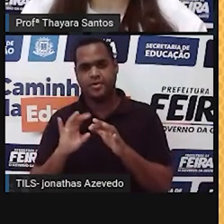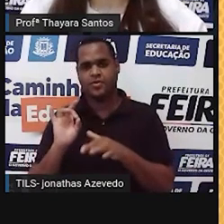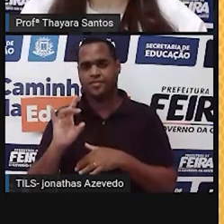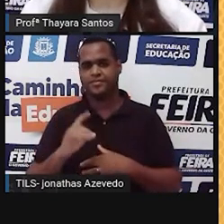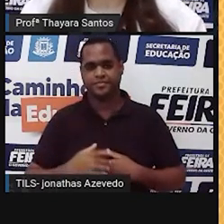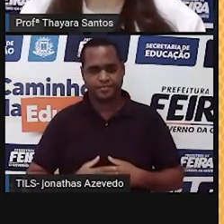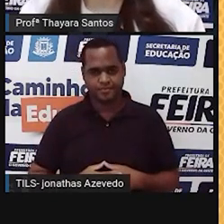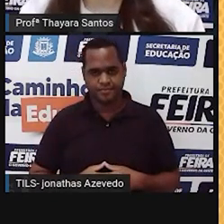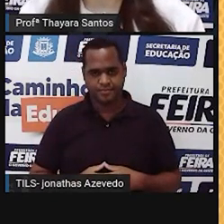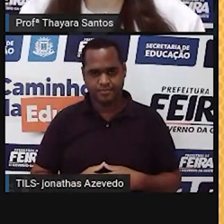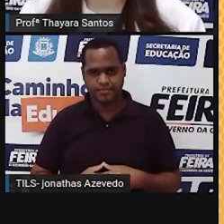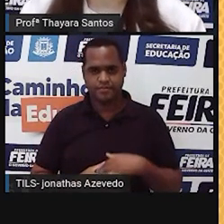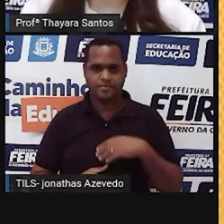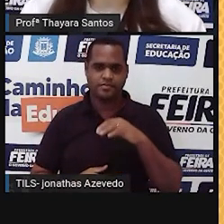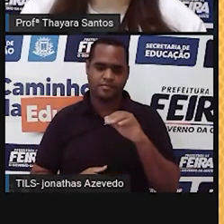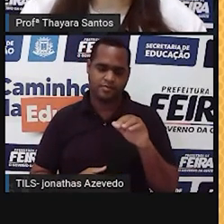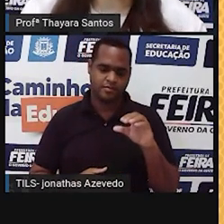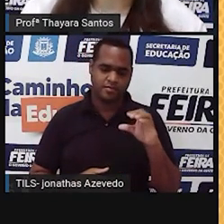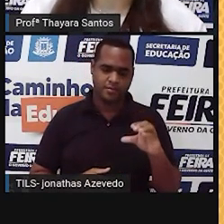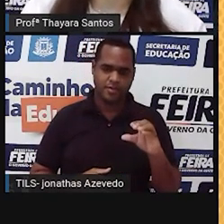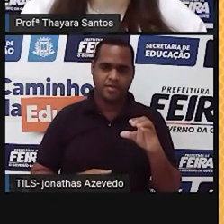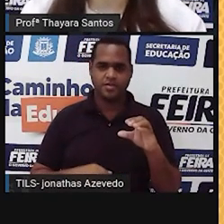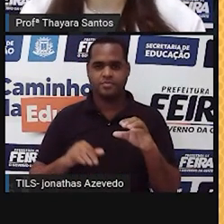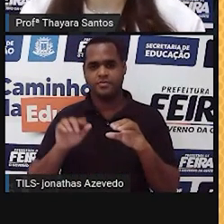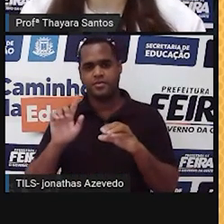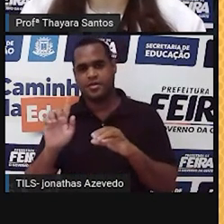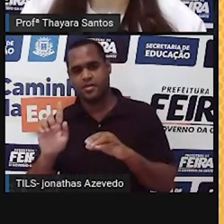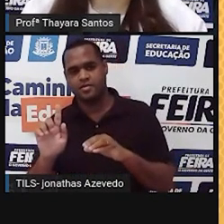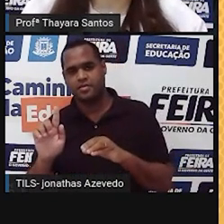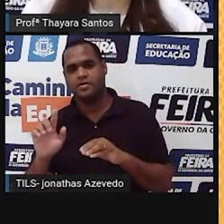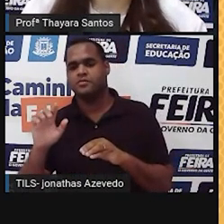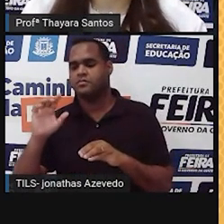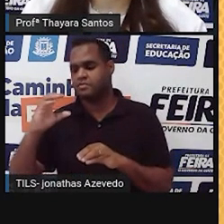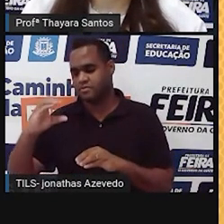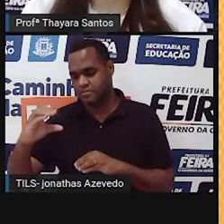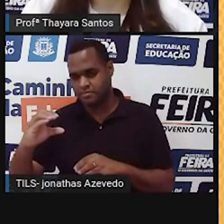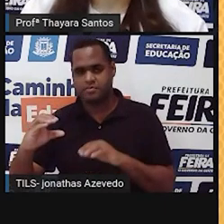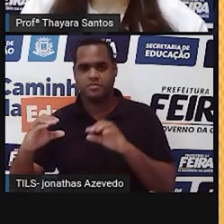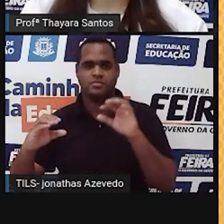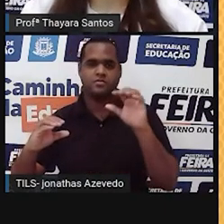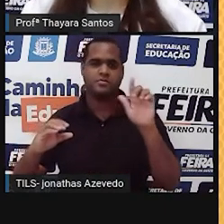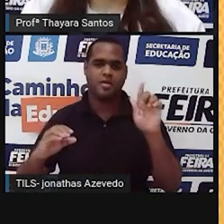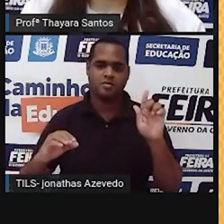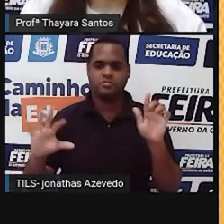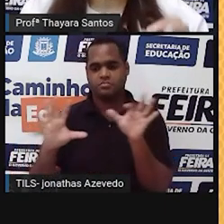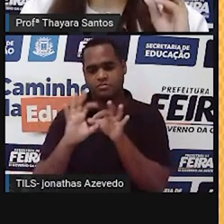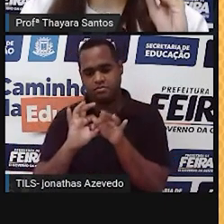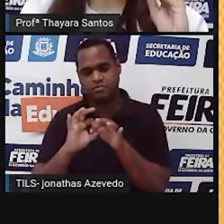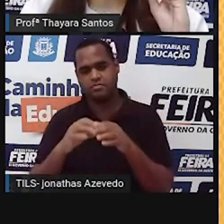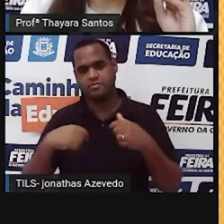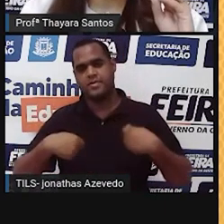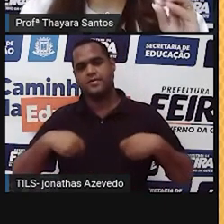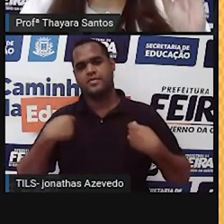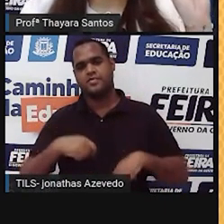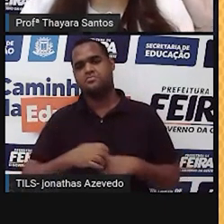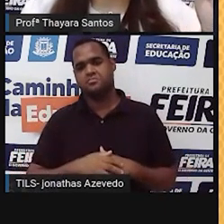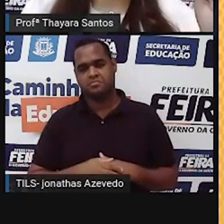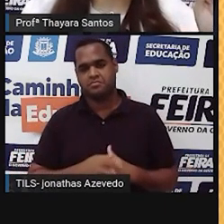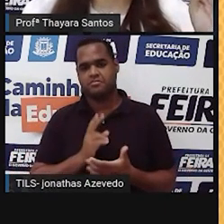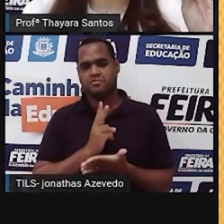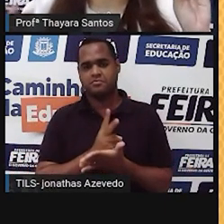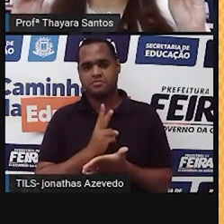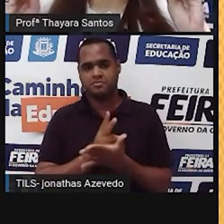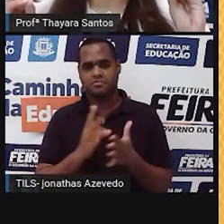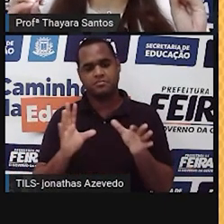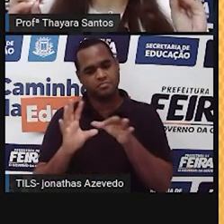adenina. Se eu tiver citosina, vai ter que ter guanina. Se eu tiver guanina, tem que ter citosina. E assim vai. Porque sempre timina